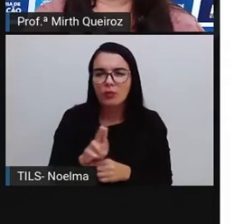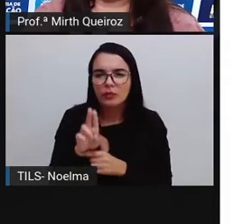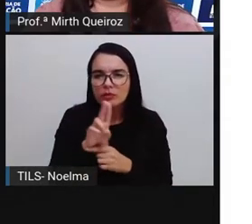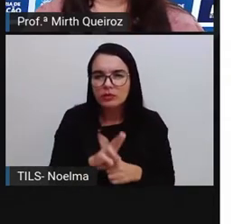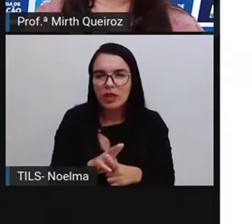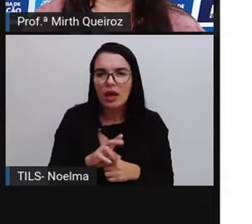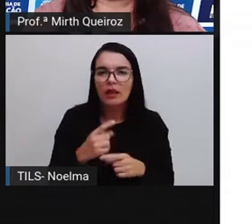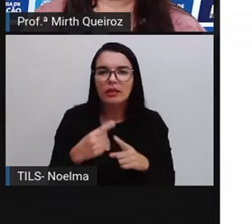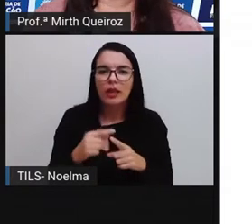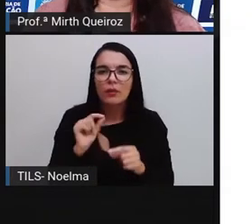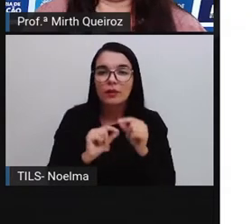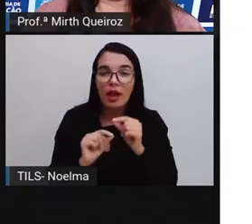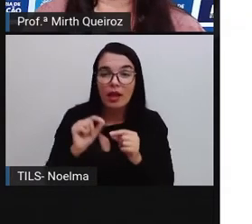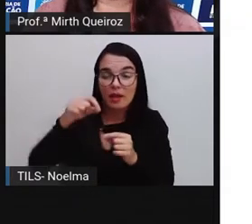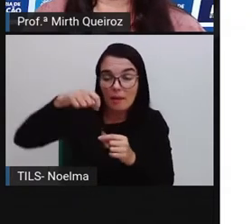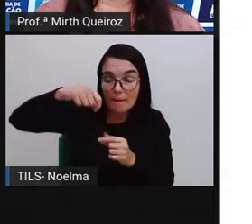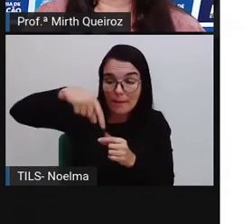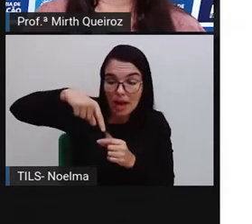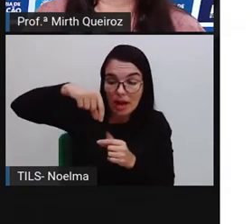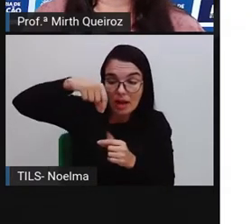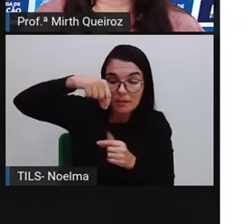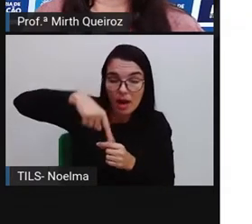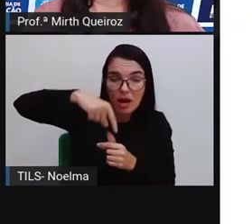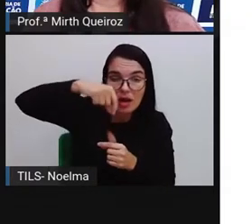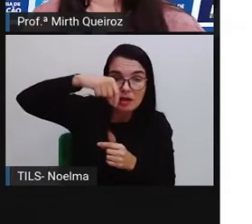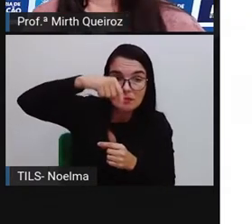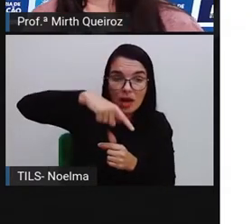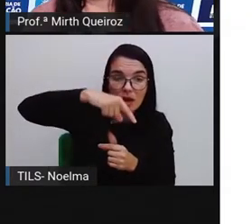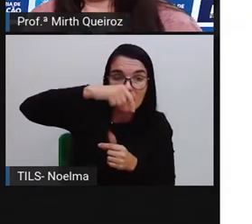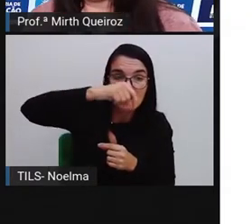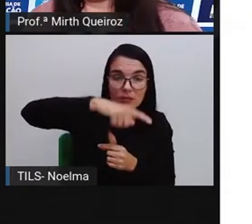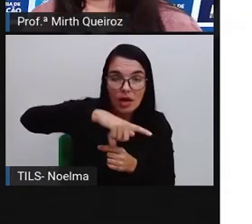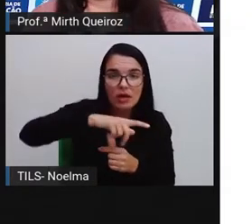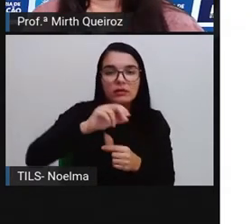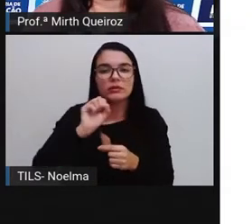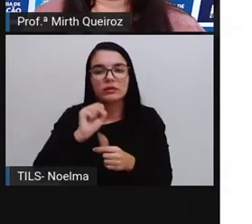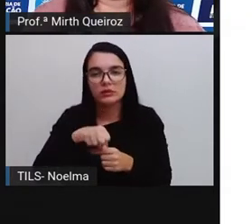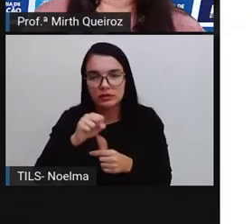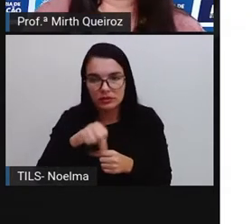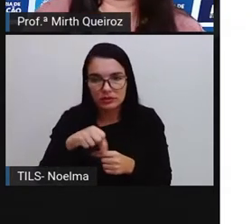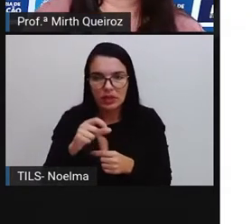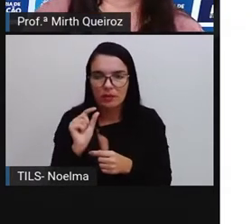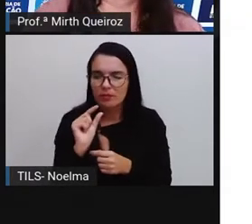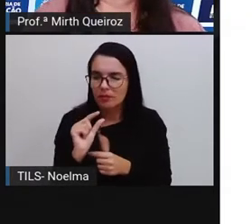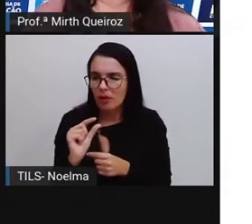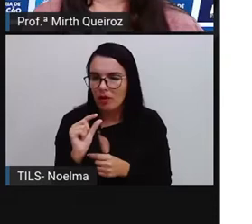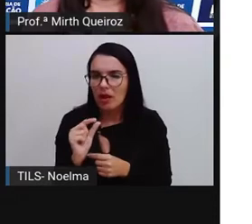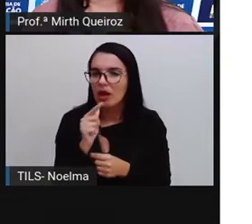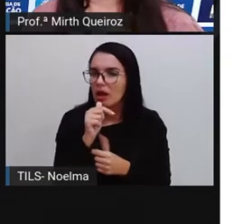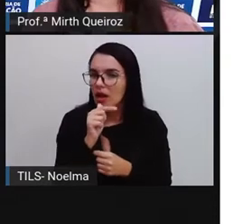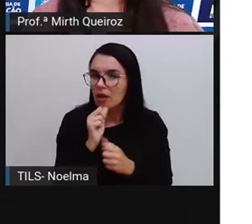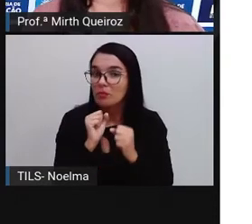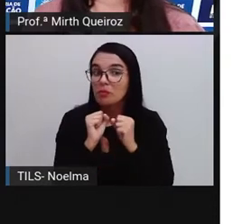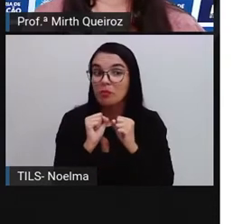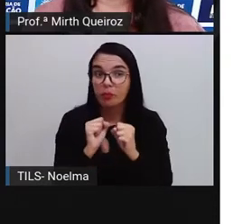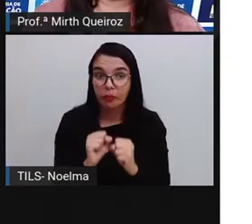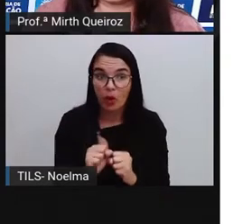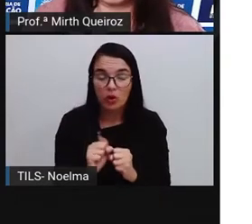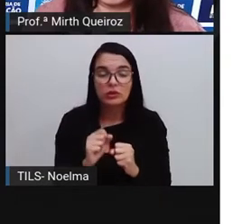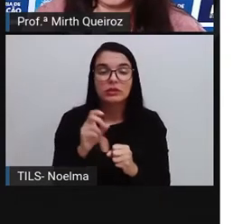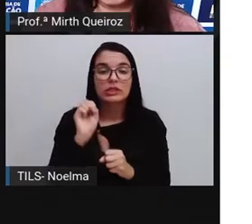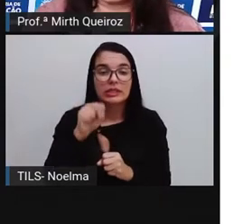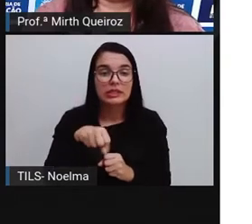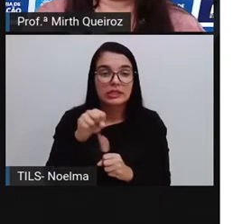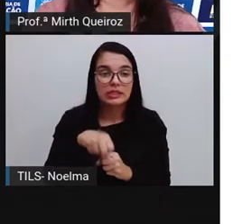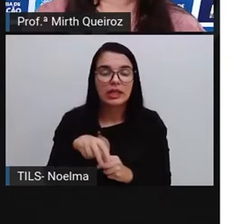Como o próprio nome de Jesus né irrigação por gotejamento é sobre gotas né de